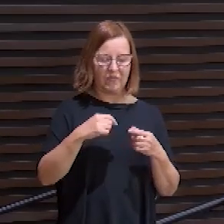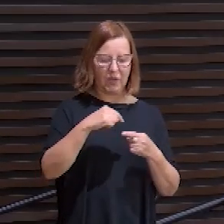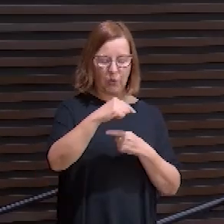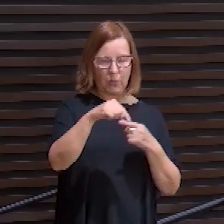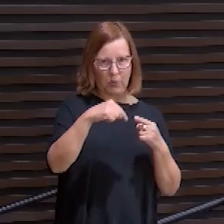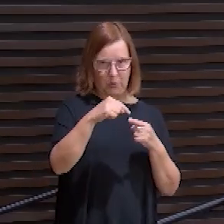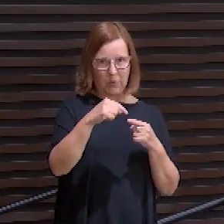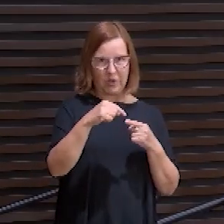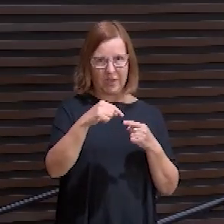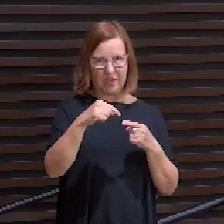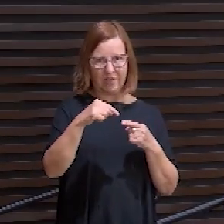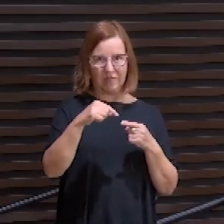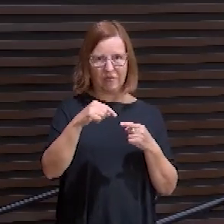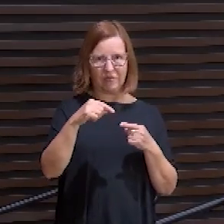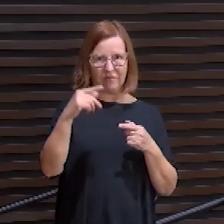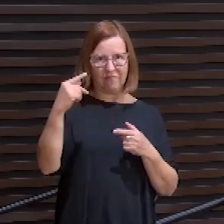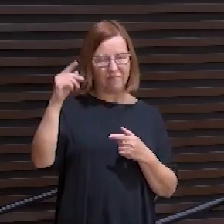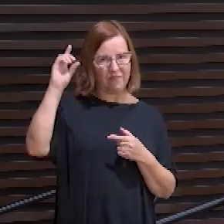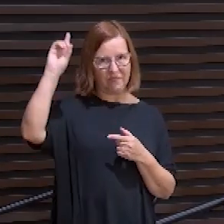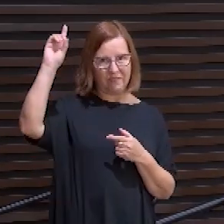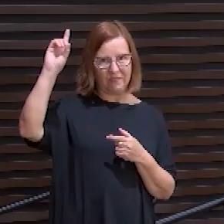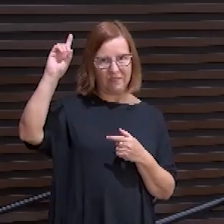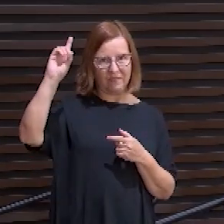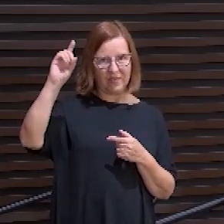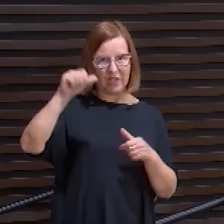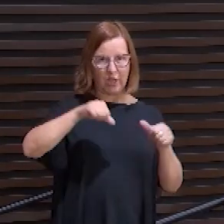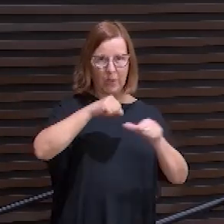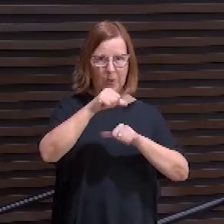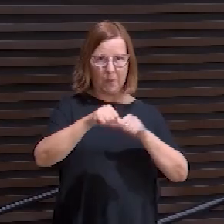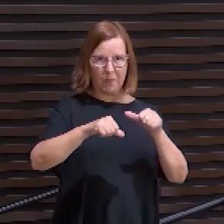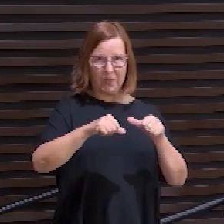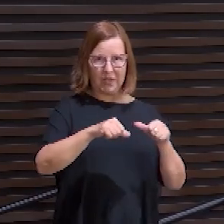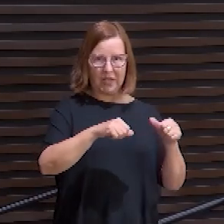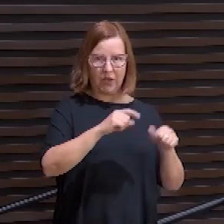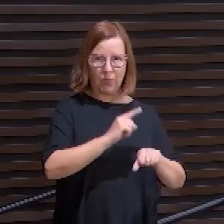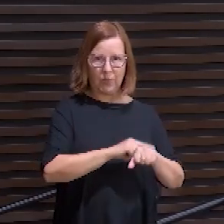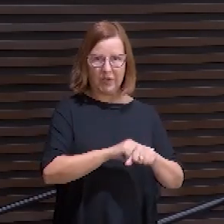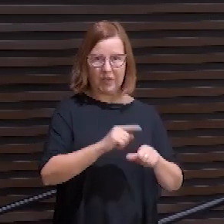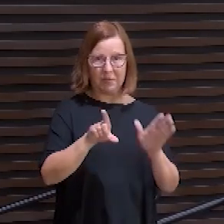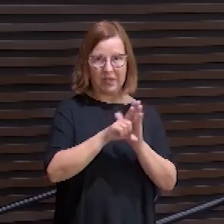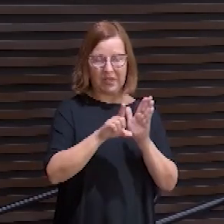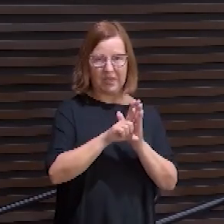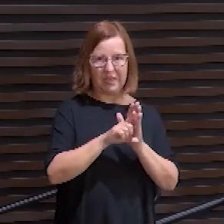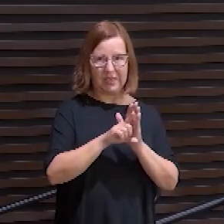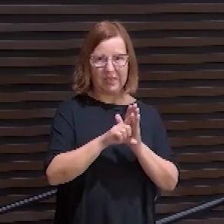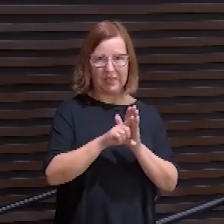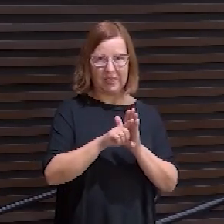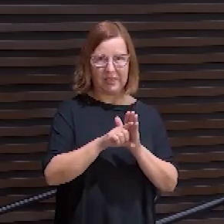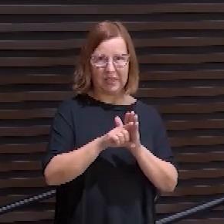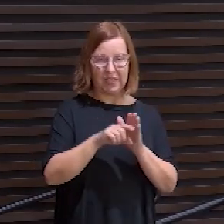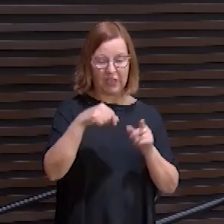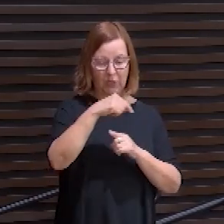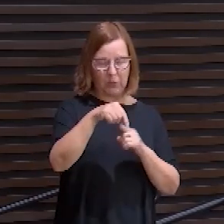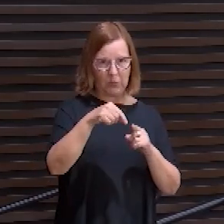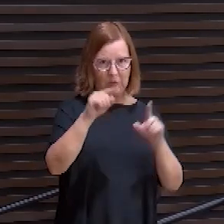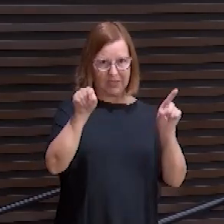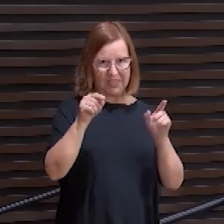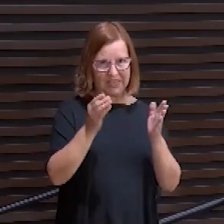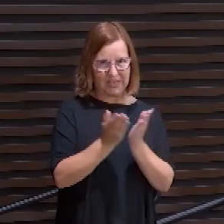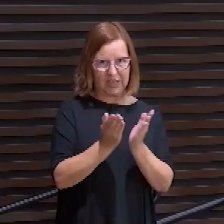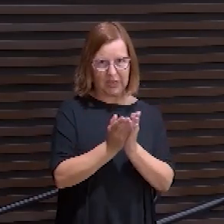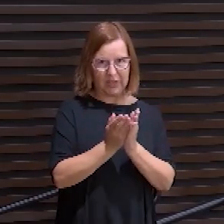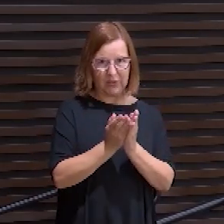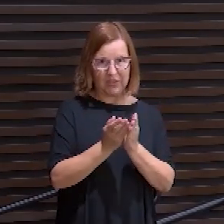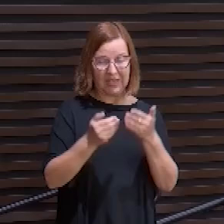e cuidará em mudar os tempos e a lei. E os santos lhe serão entregues nas mãos por 1 tempo, 2 tempos e metade de